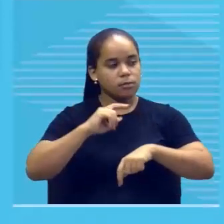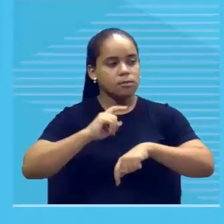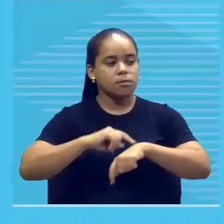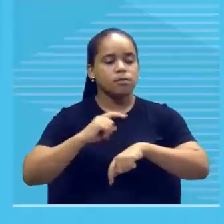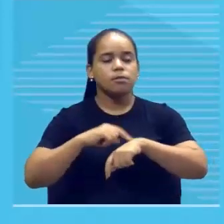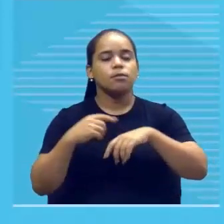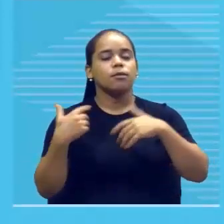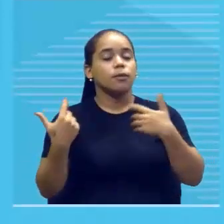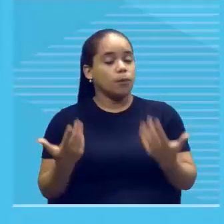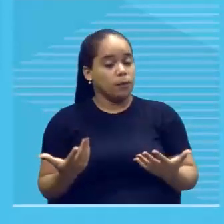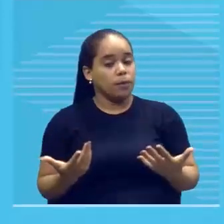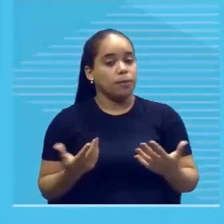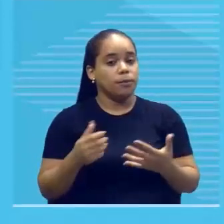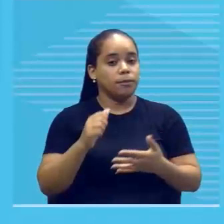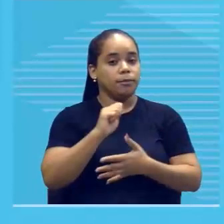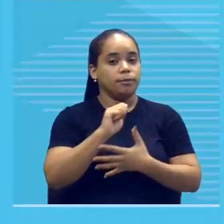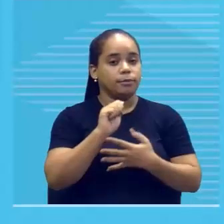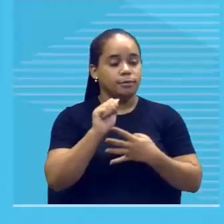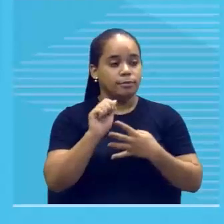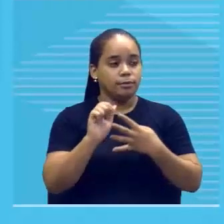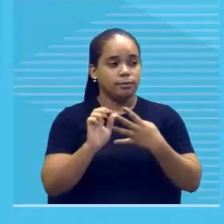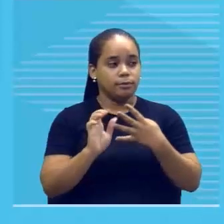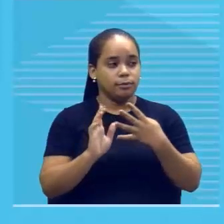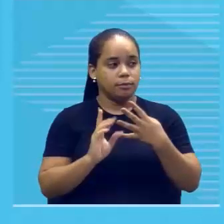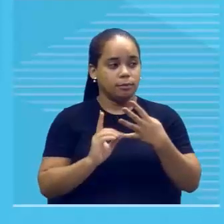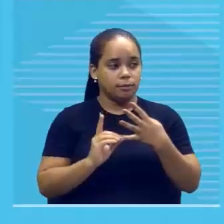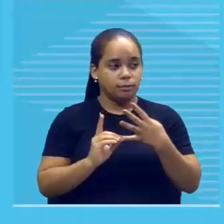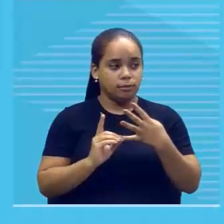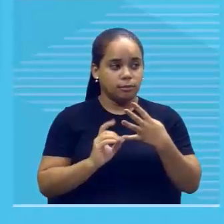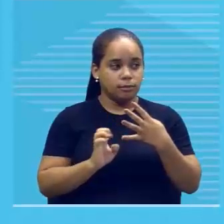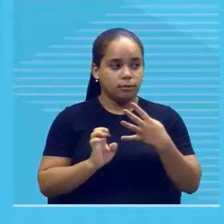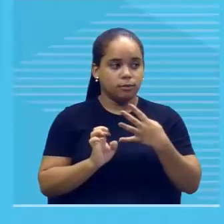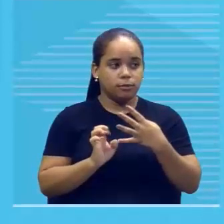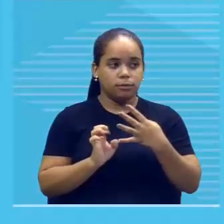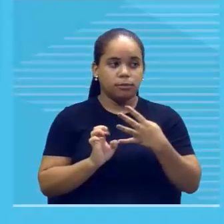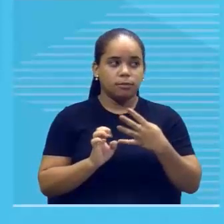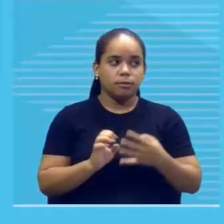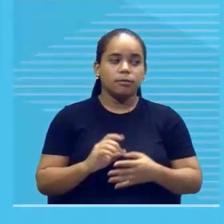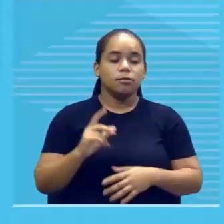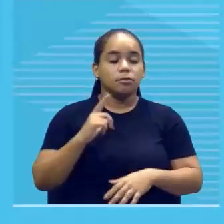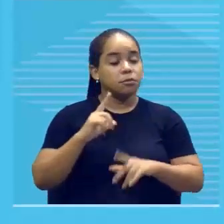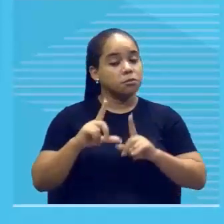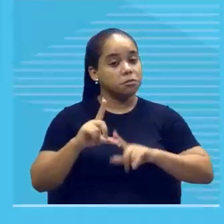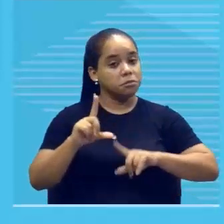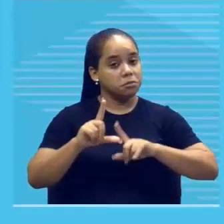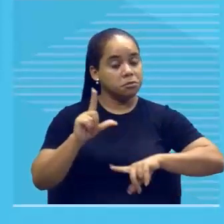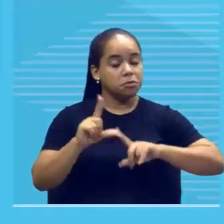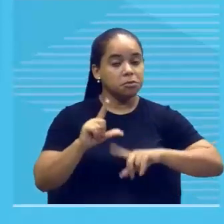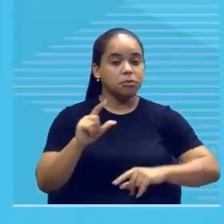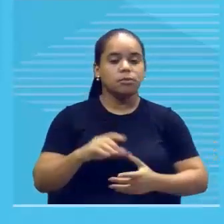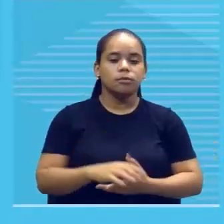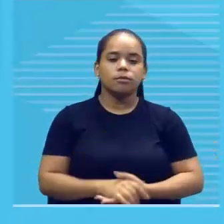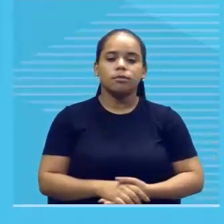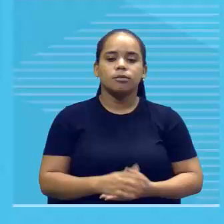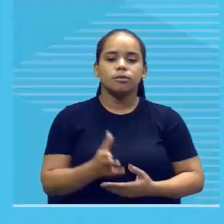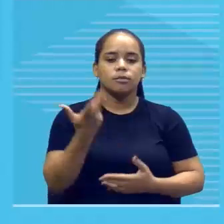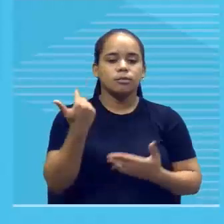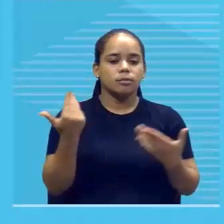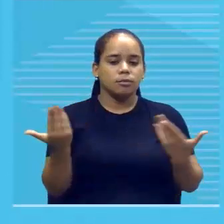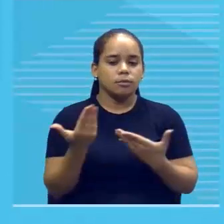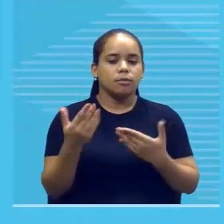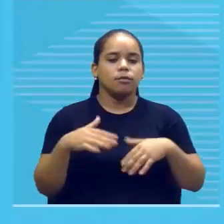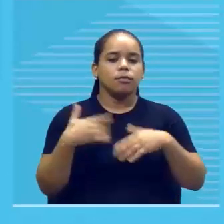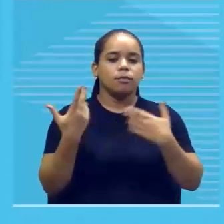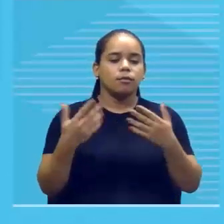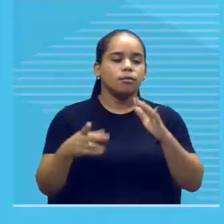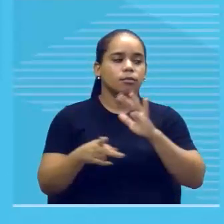né a letra A B C D É temos alternativas aí correto vamos lá Quais são